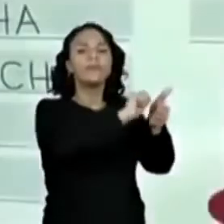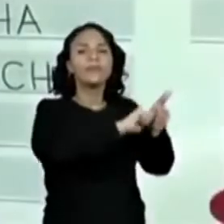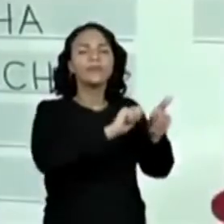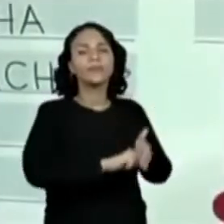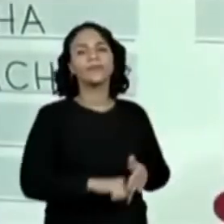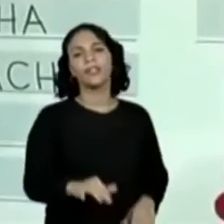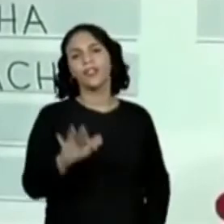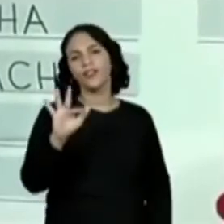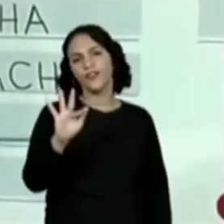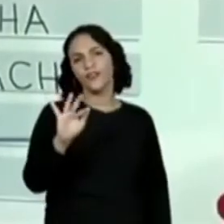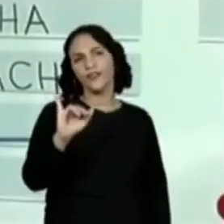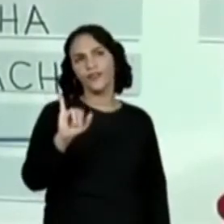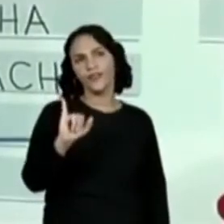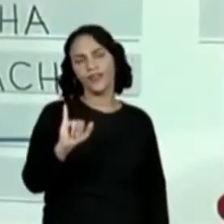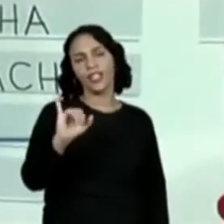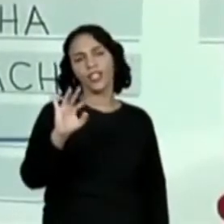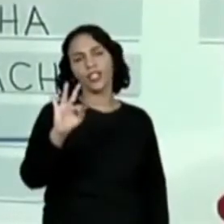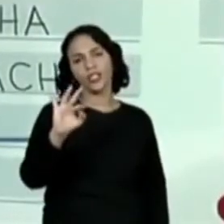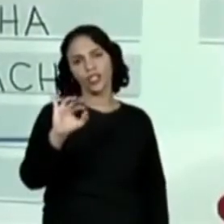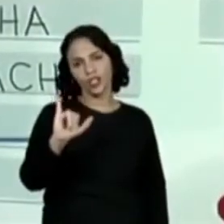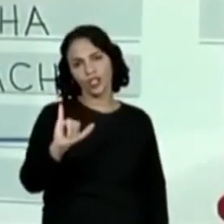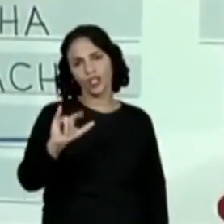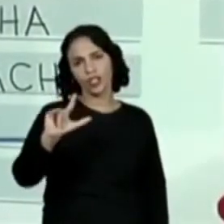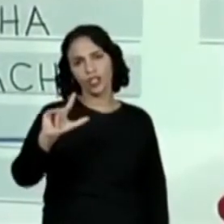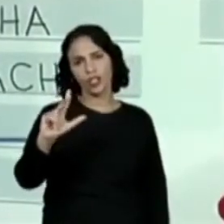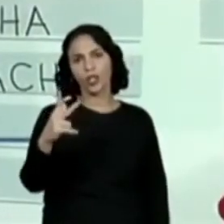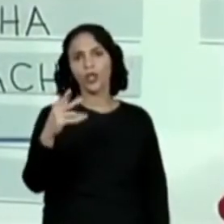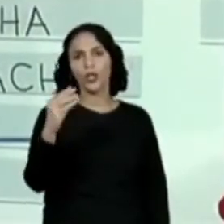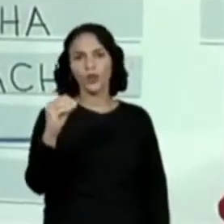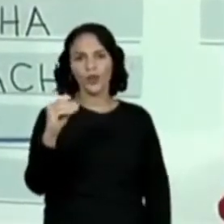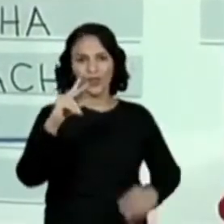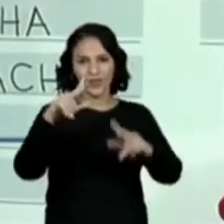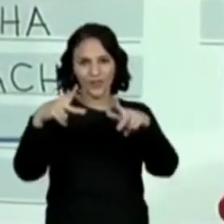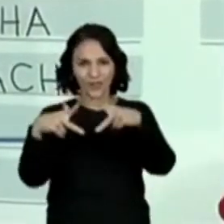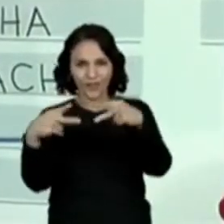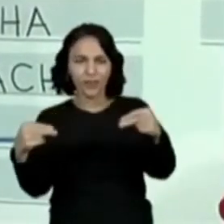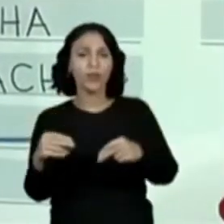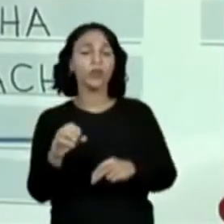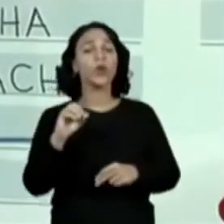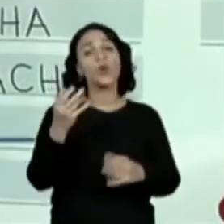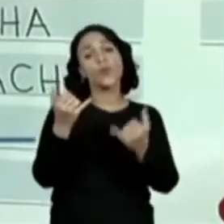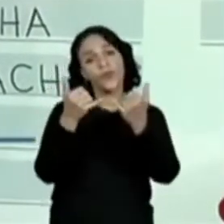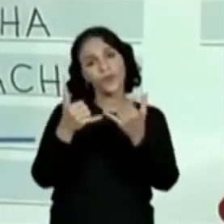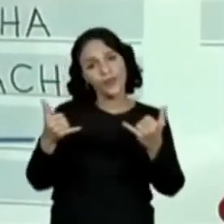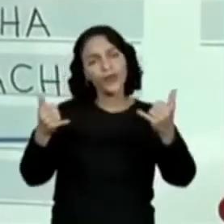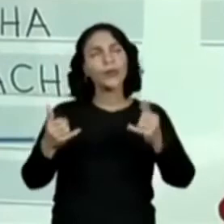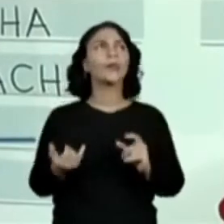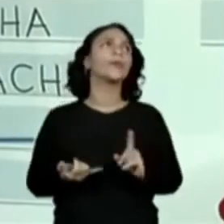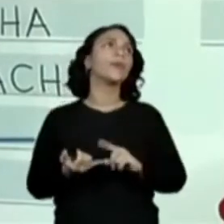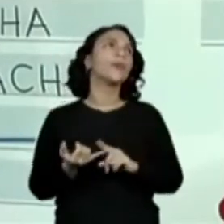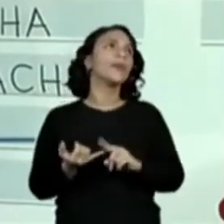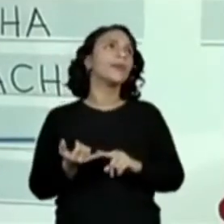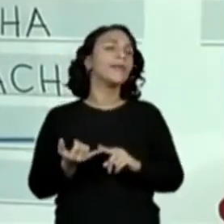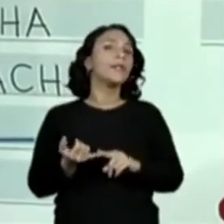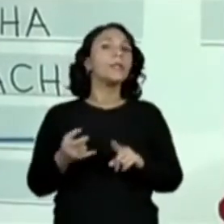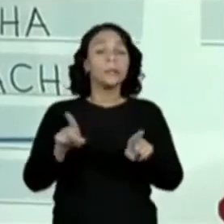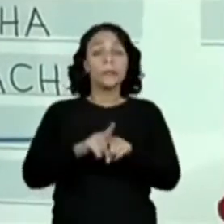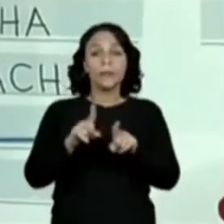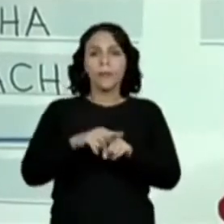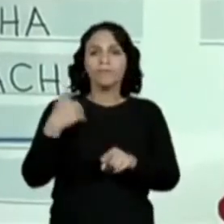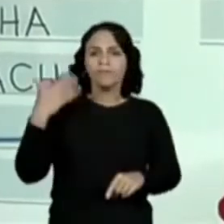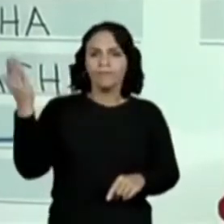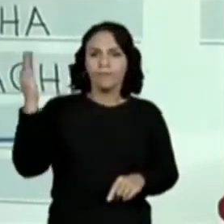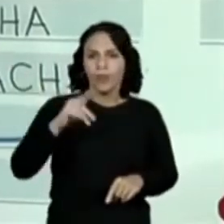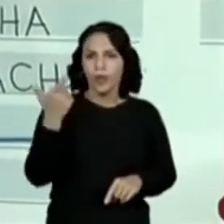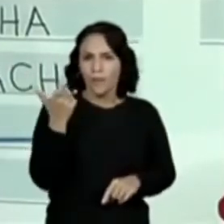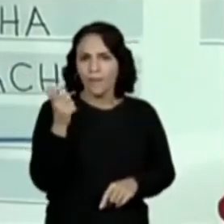fitilho, como pensamos em fitinha ou em um fio. E eu trouxe aqui também uma